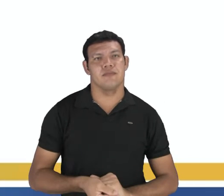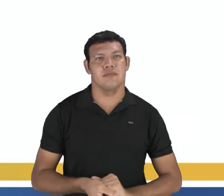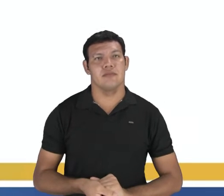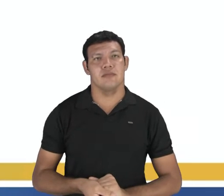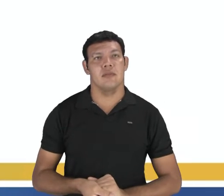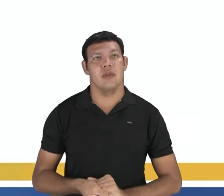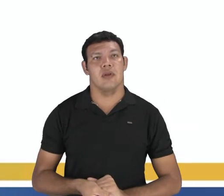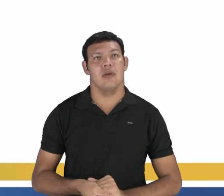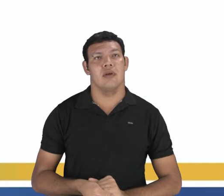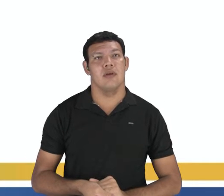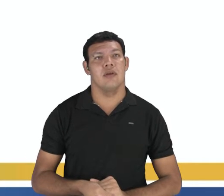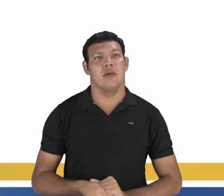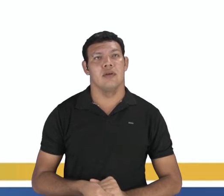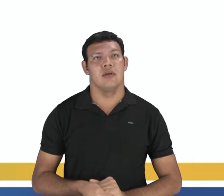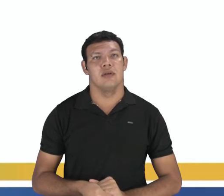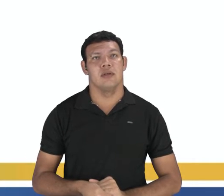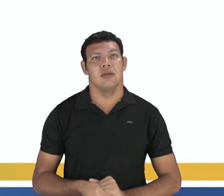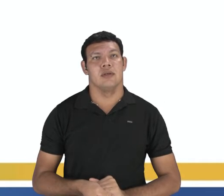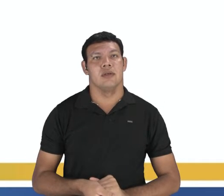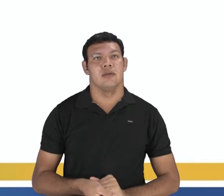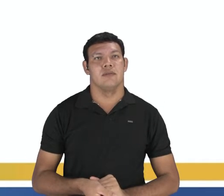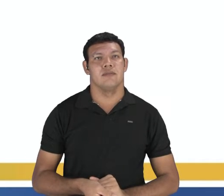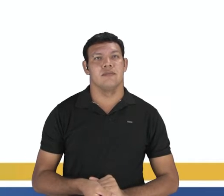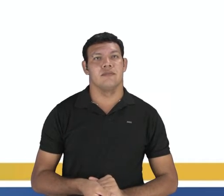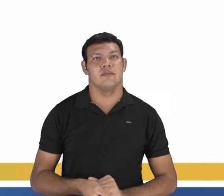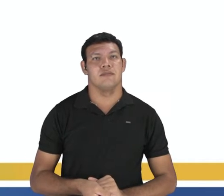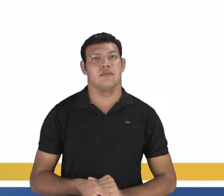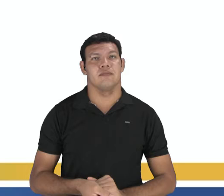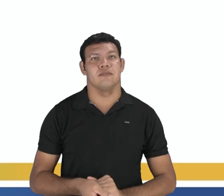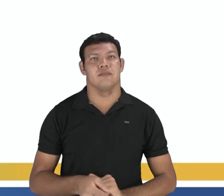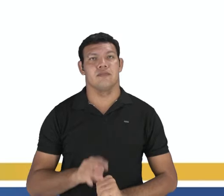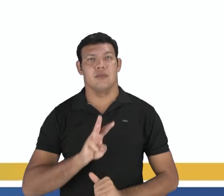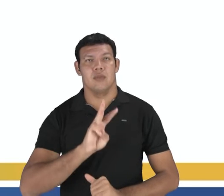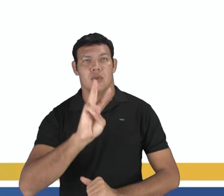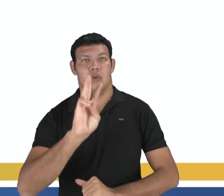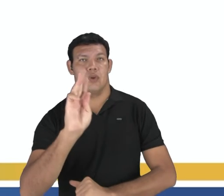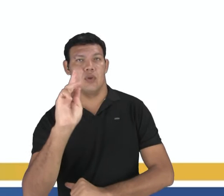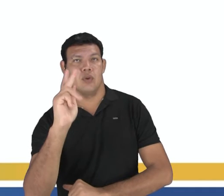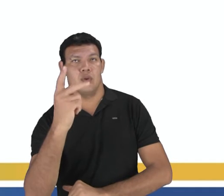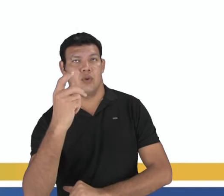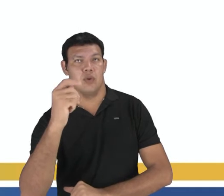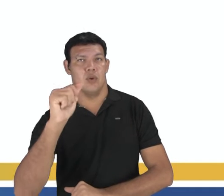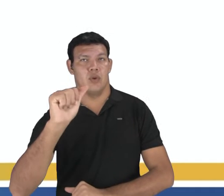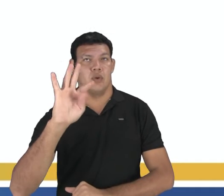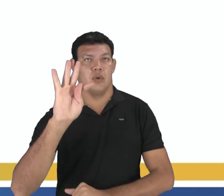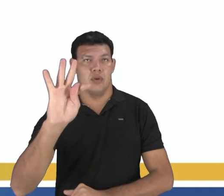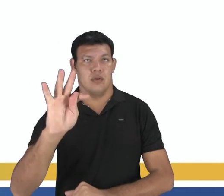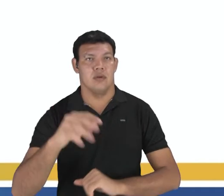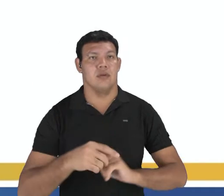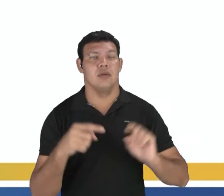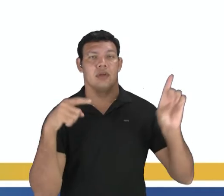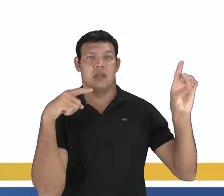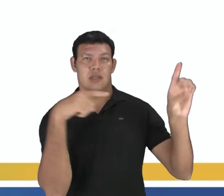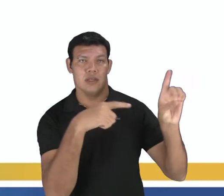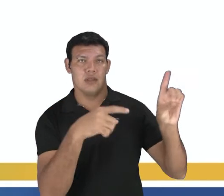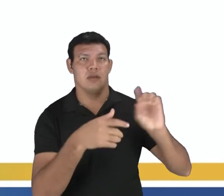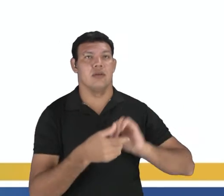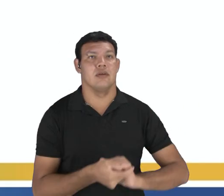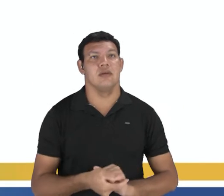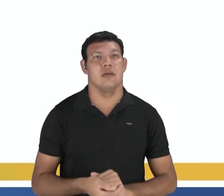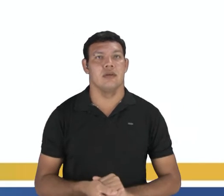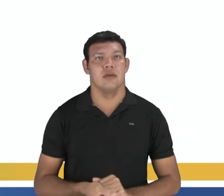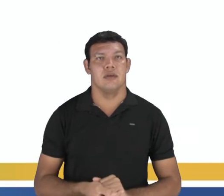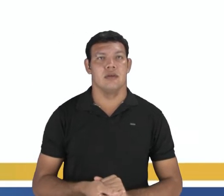do you pronounce this Word tô perguntando como então na letra de gente só pode ser o